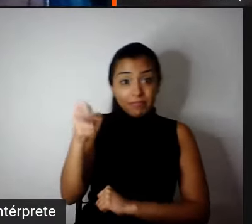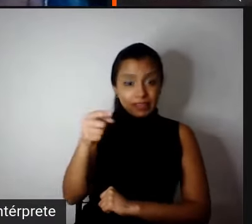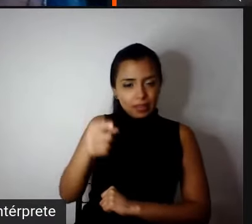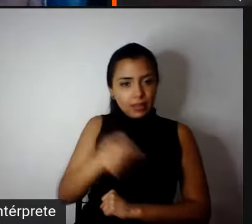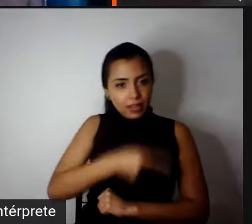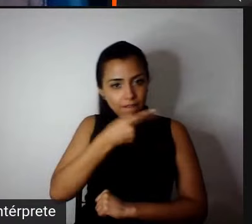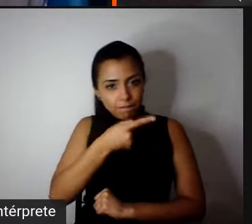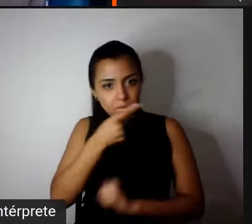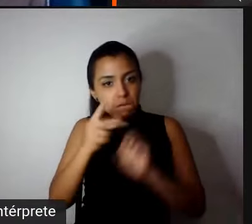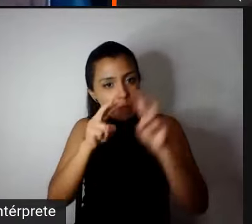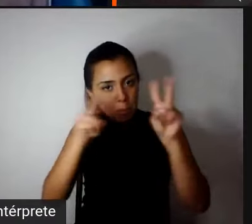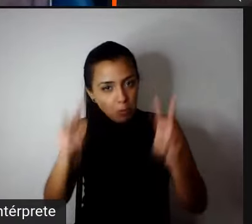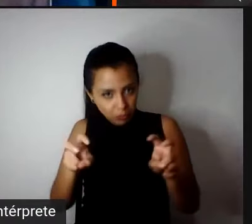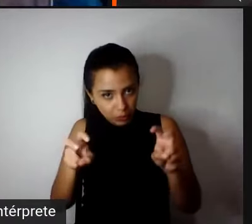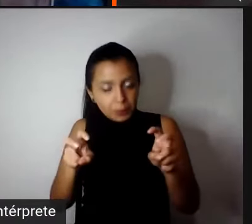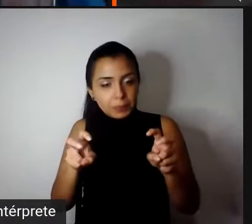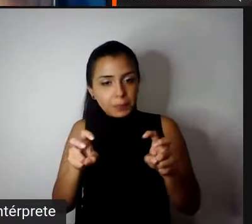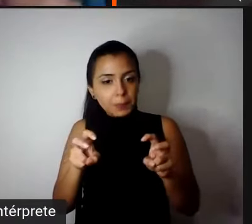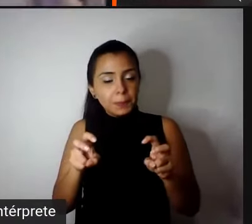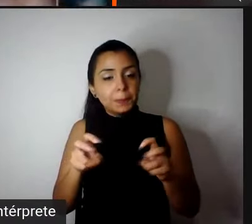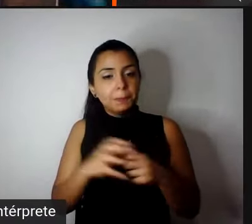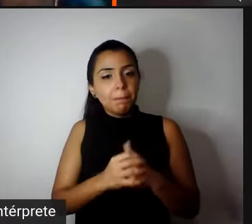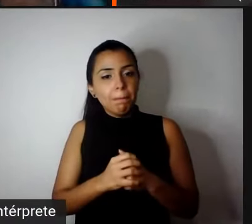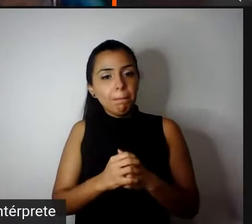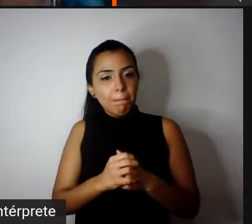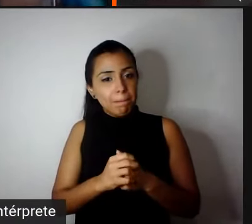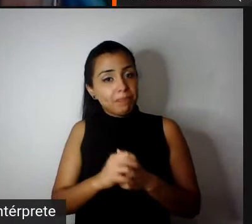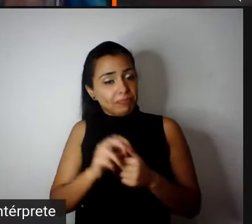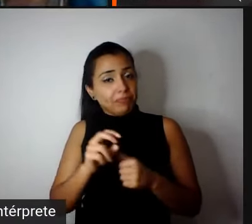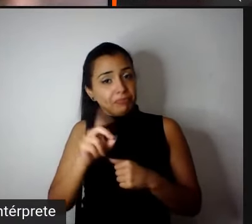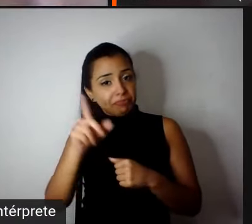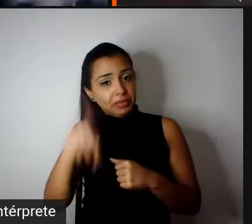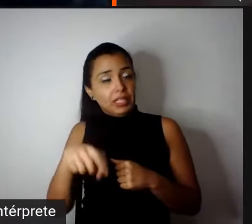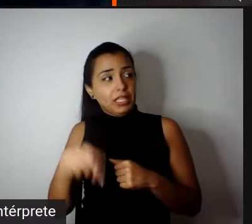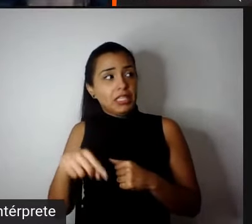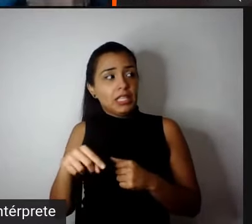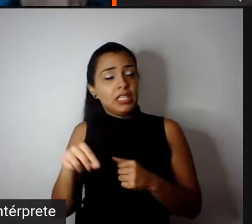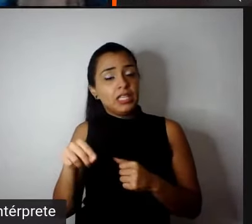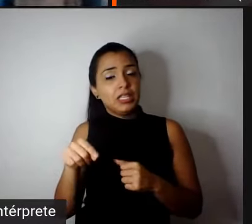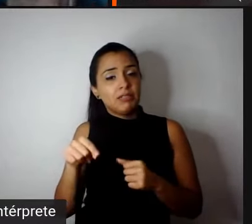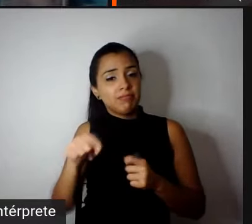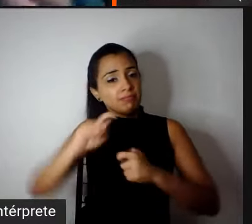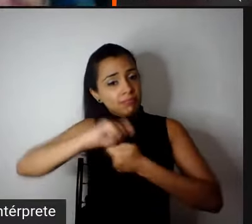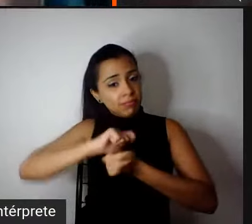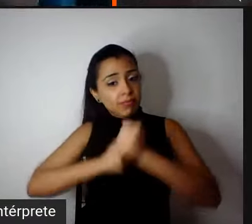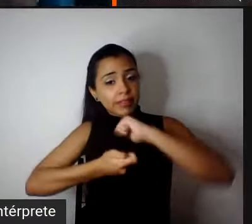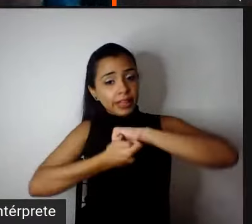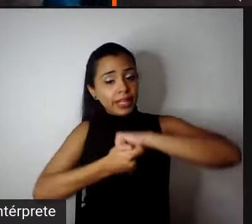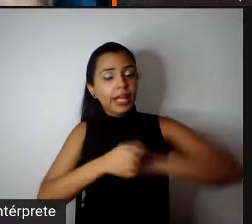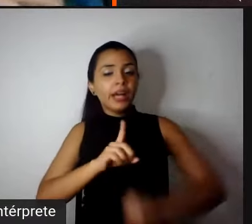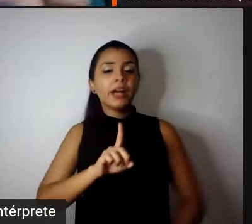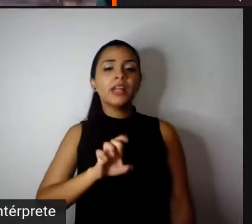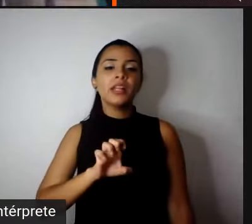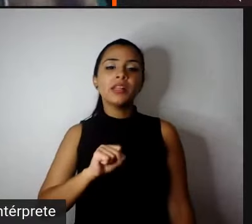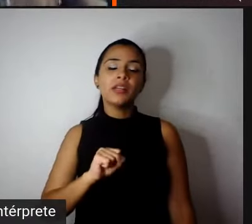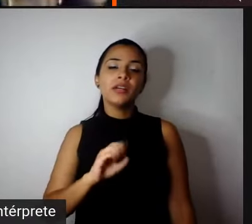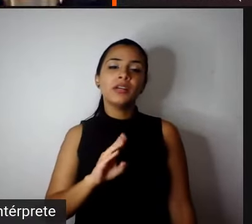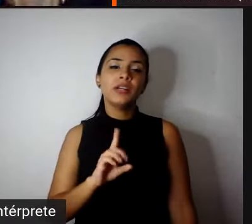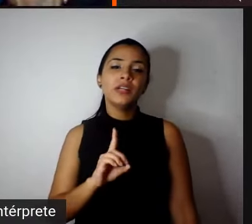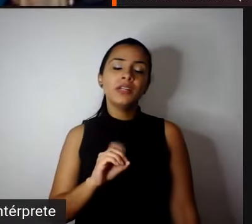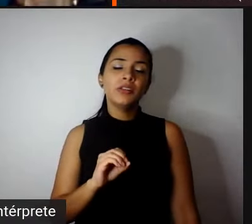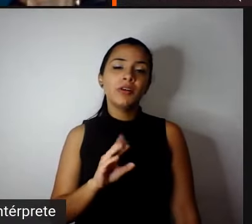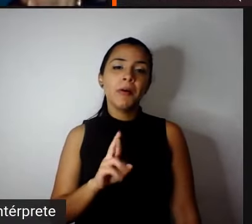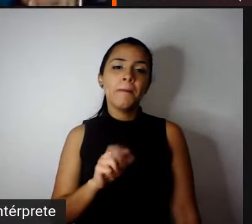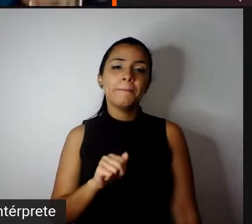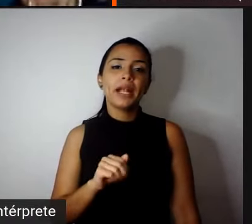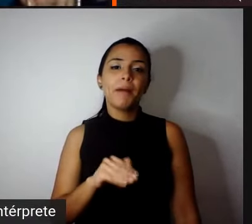é Coline, foi um desdobramento. Essa exposição, desdobramentos.